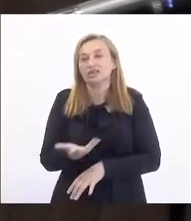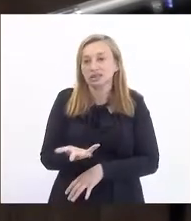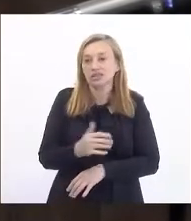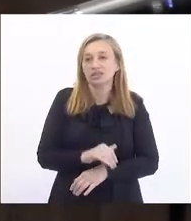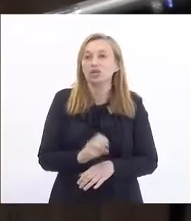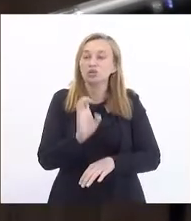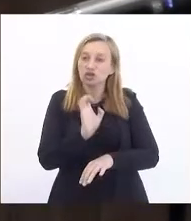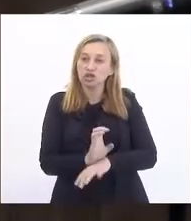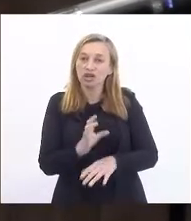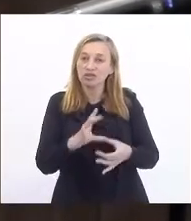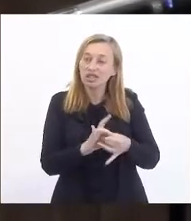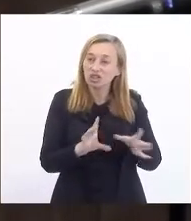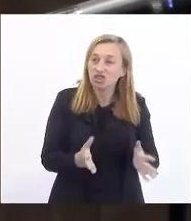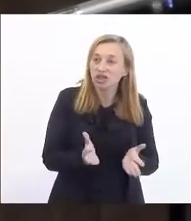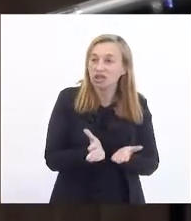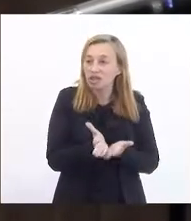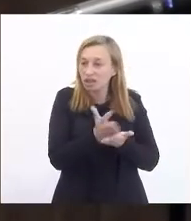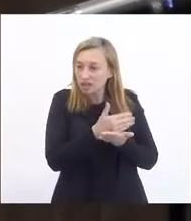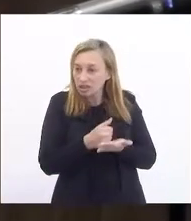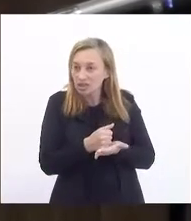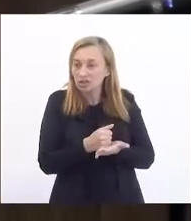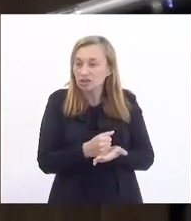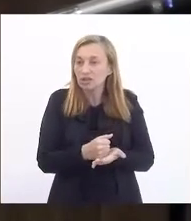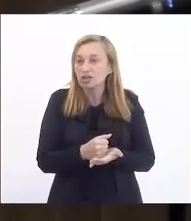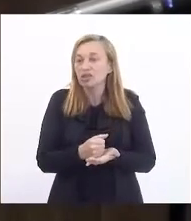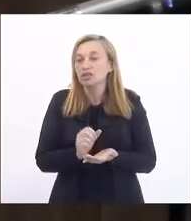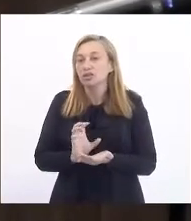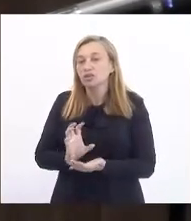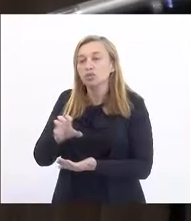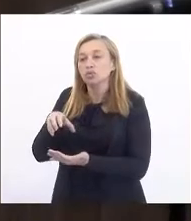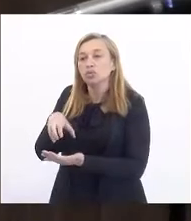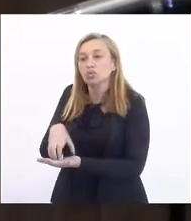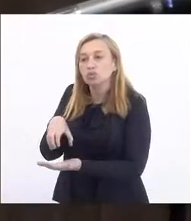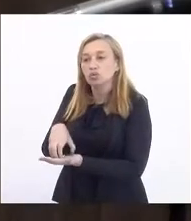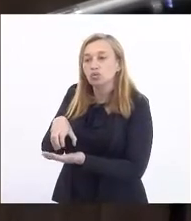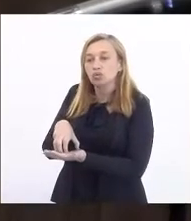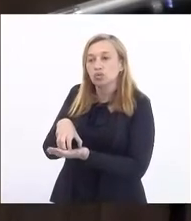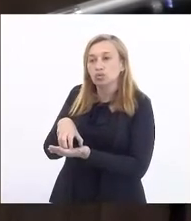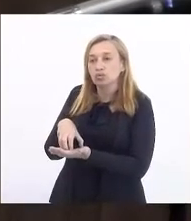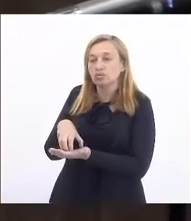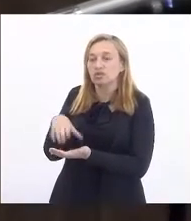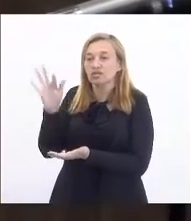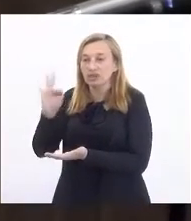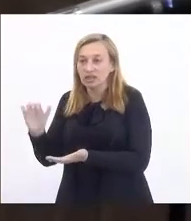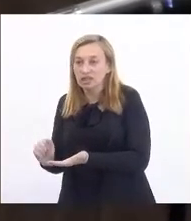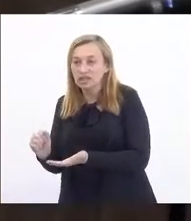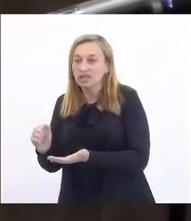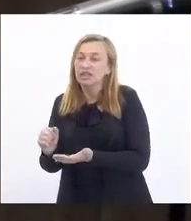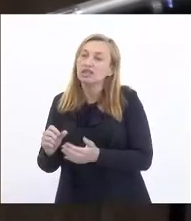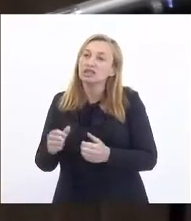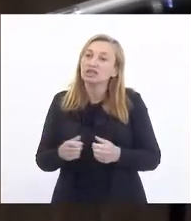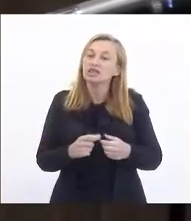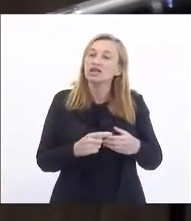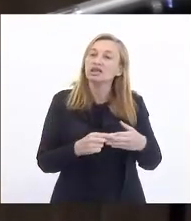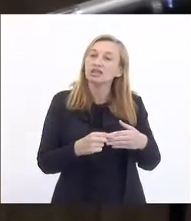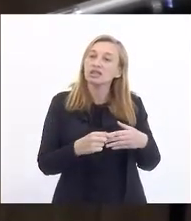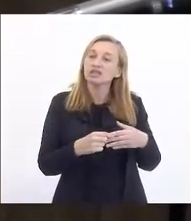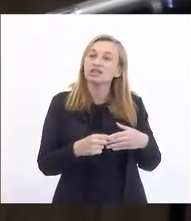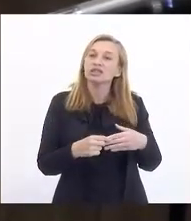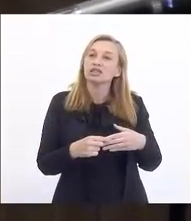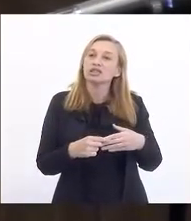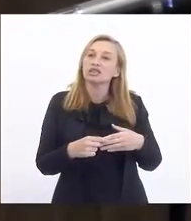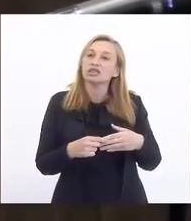estado deixar de arrecadar e os órgãos da fazenda da direção do governo estarem